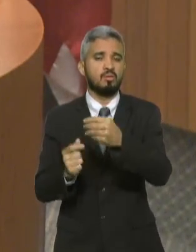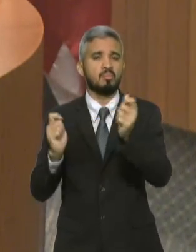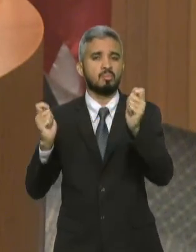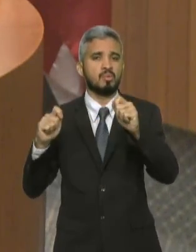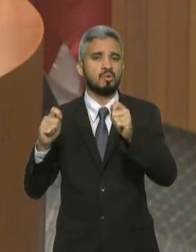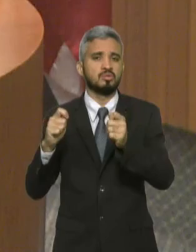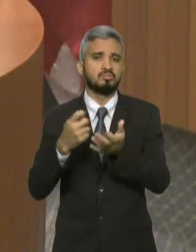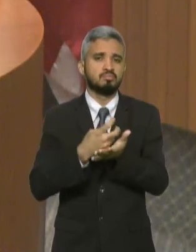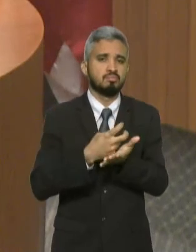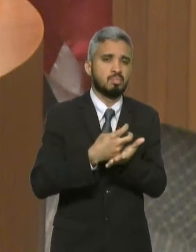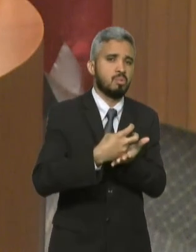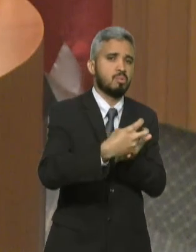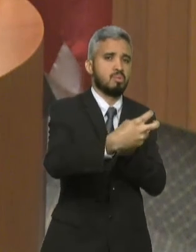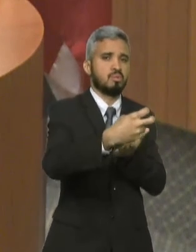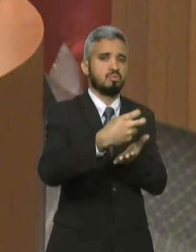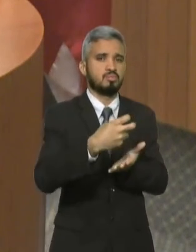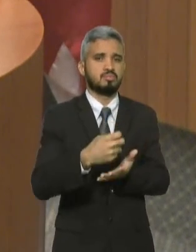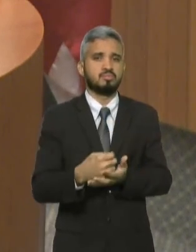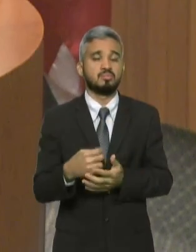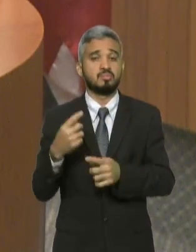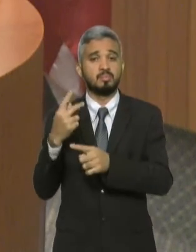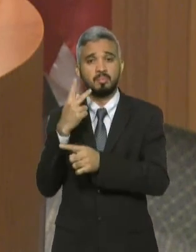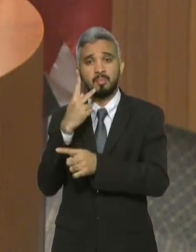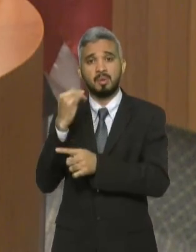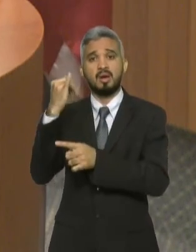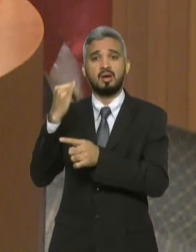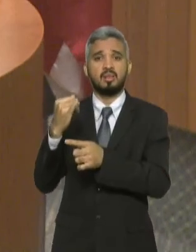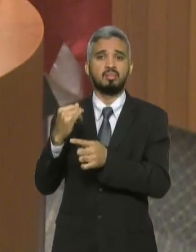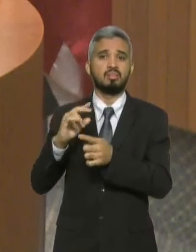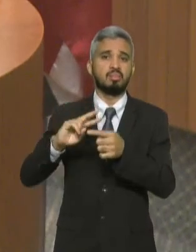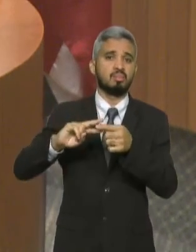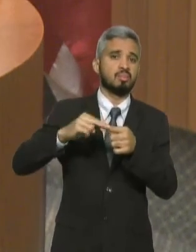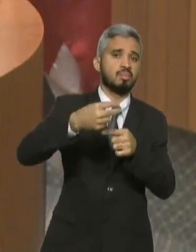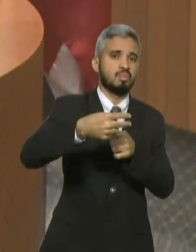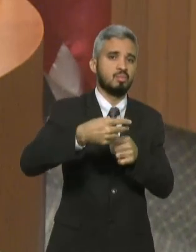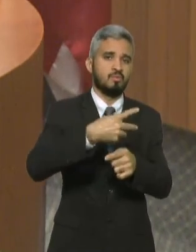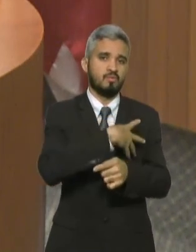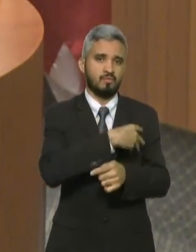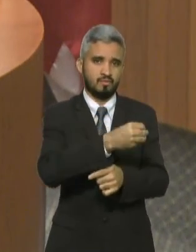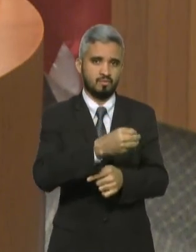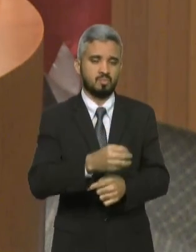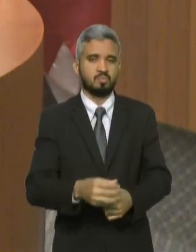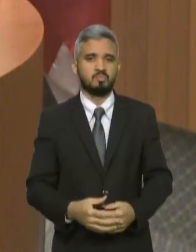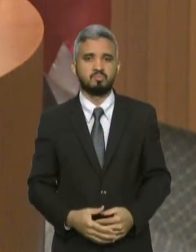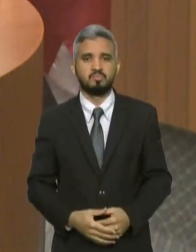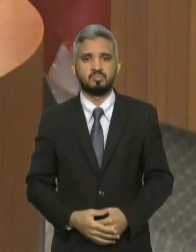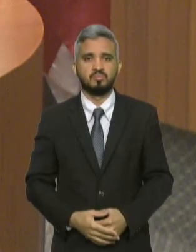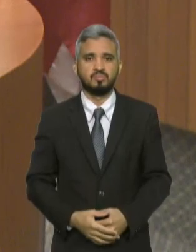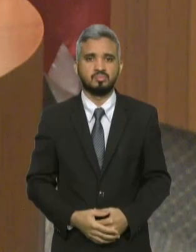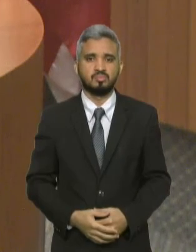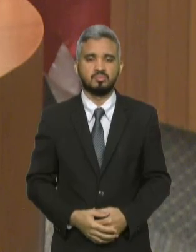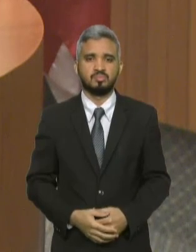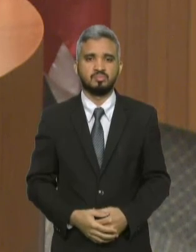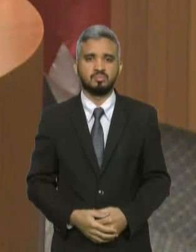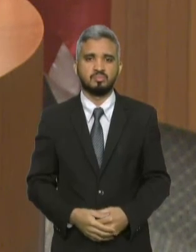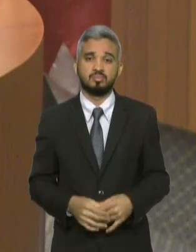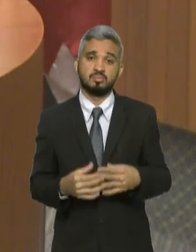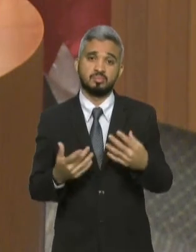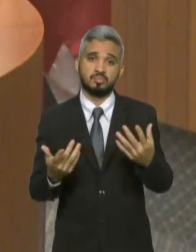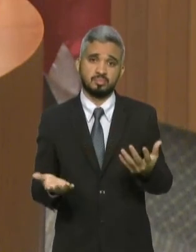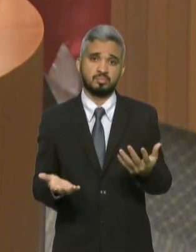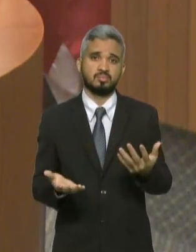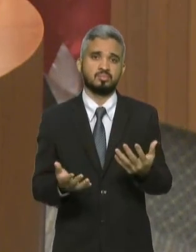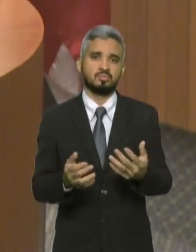nem precisa, a sua obra o eternizou. Portanto, presidente, para